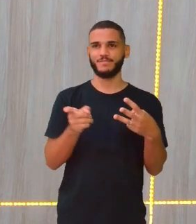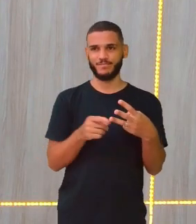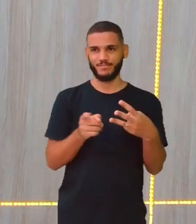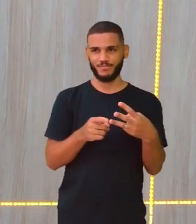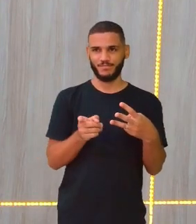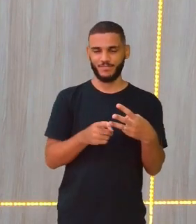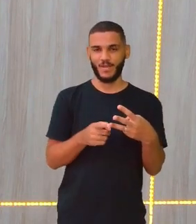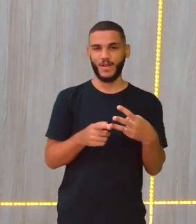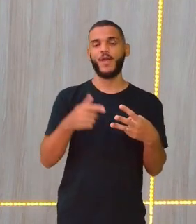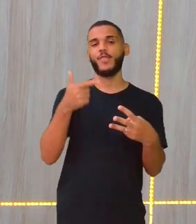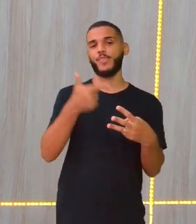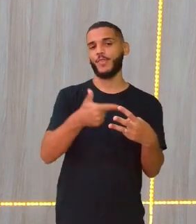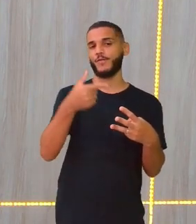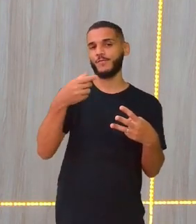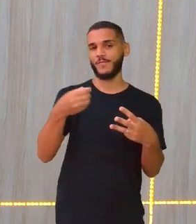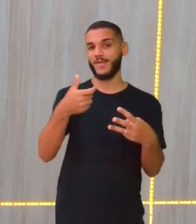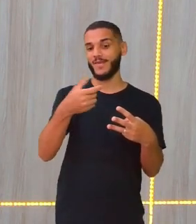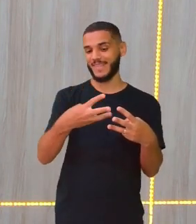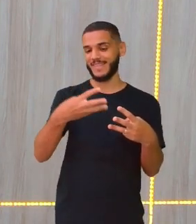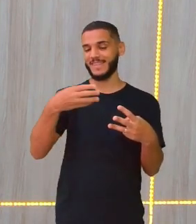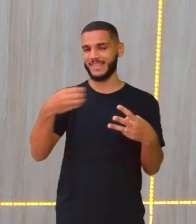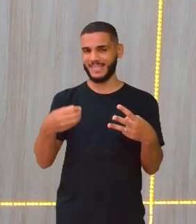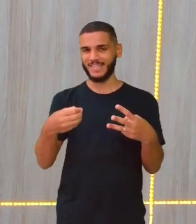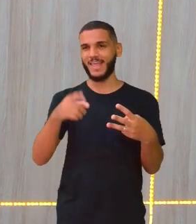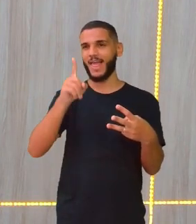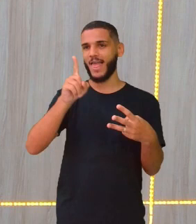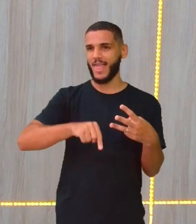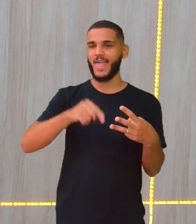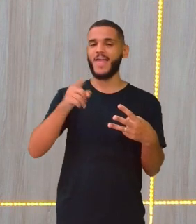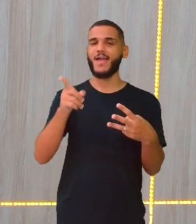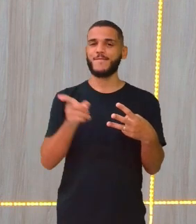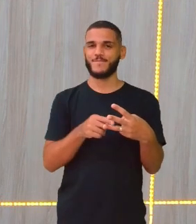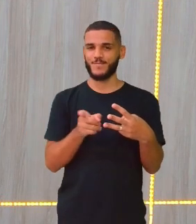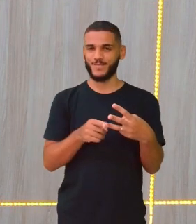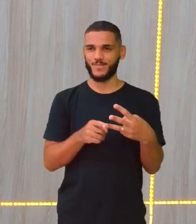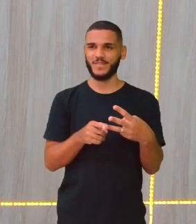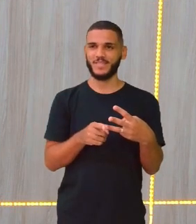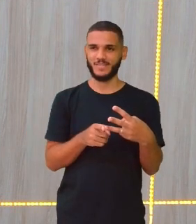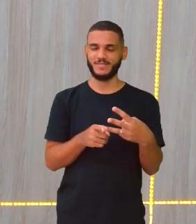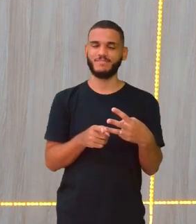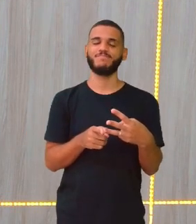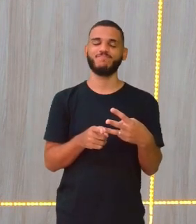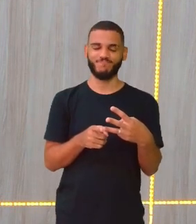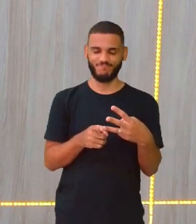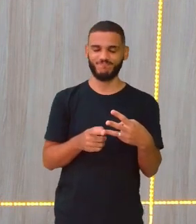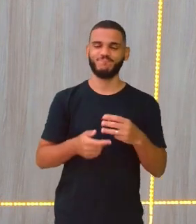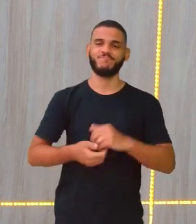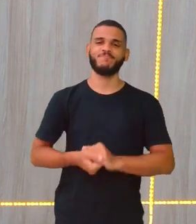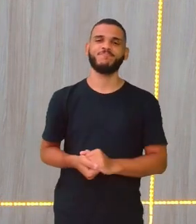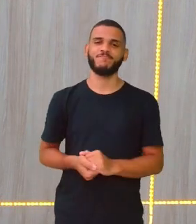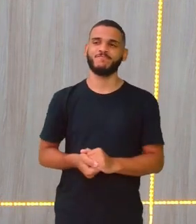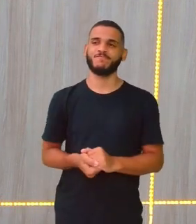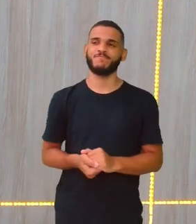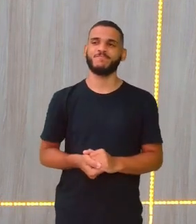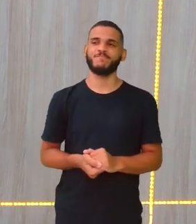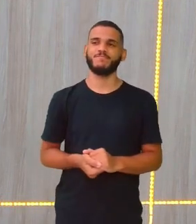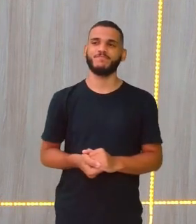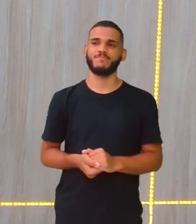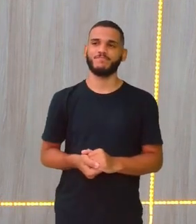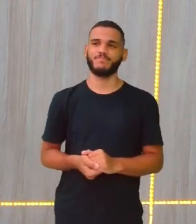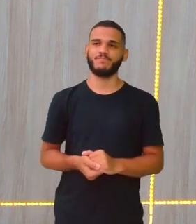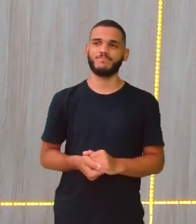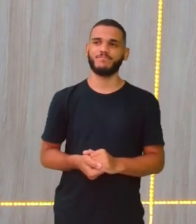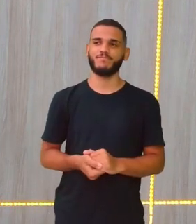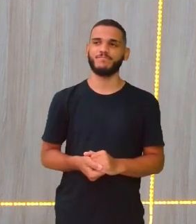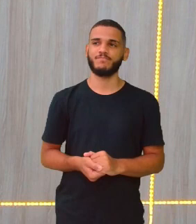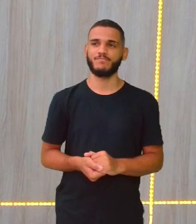23, 23ª. A 2030, a número 3, 24ª. Bom,